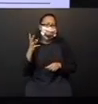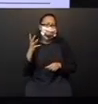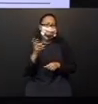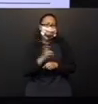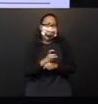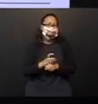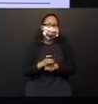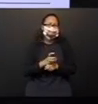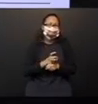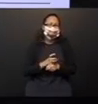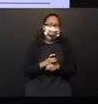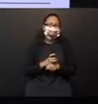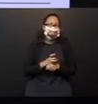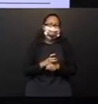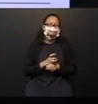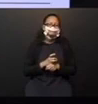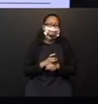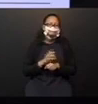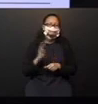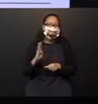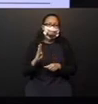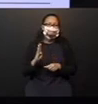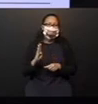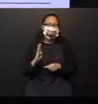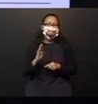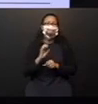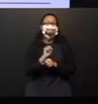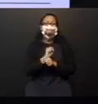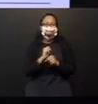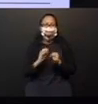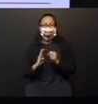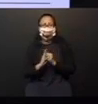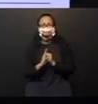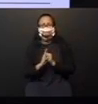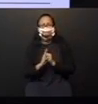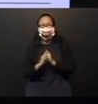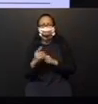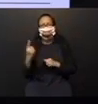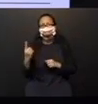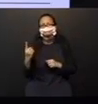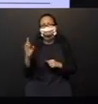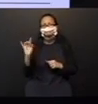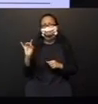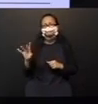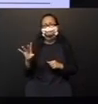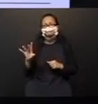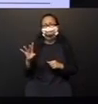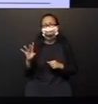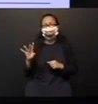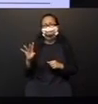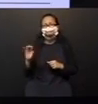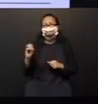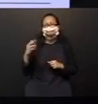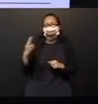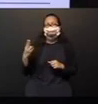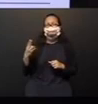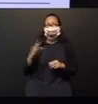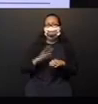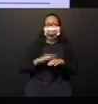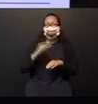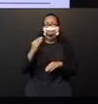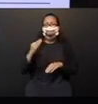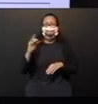ele, o meu substantivo está no singular, se é um só? E se for mais de um, o que